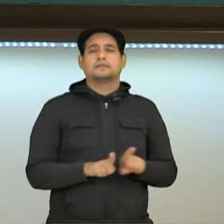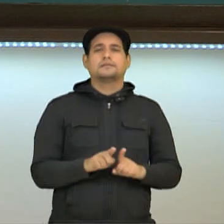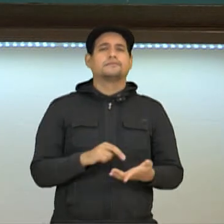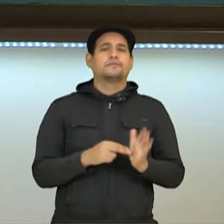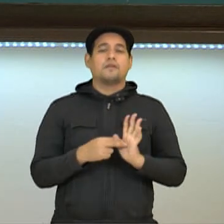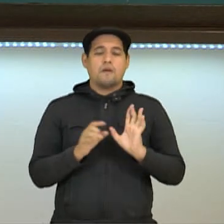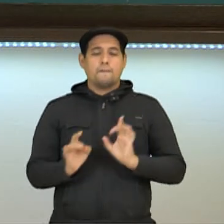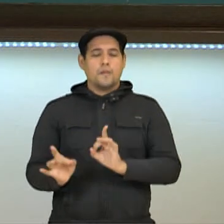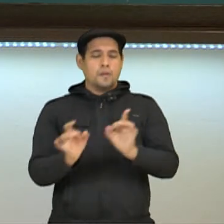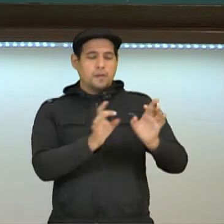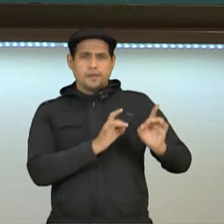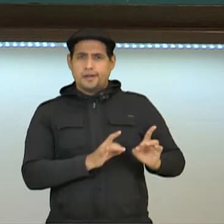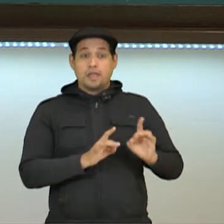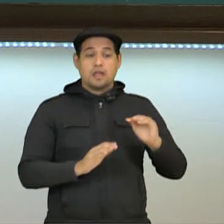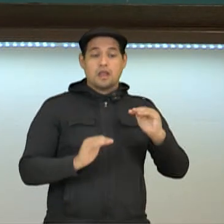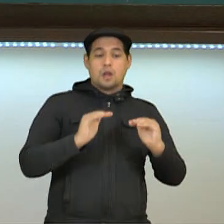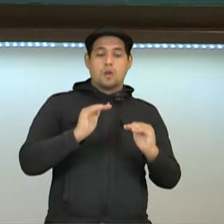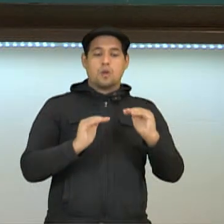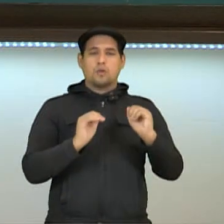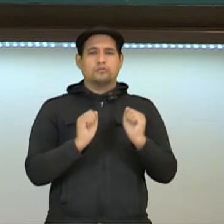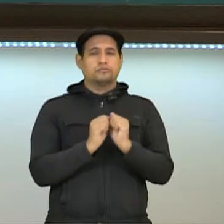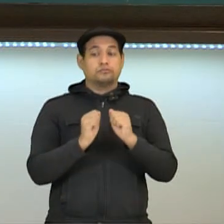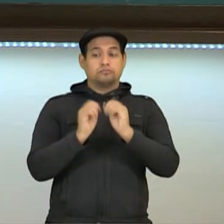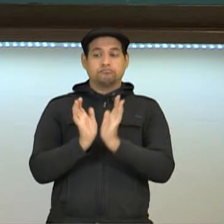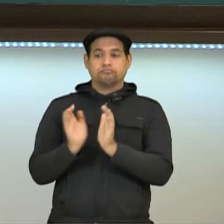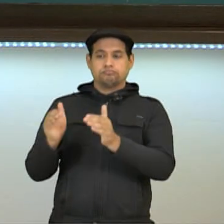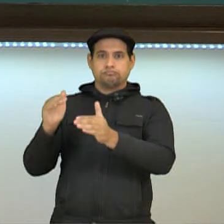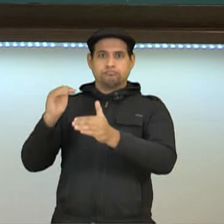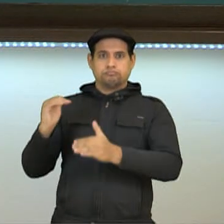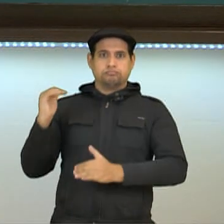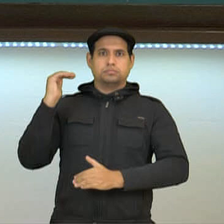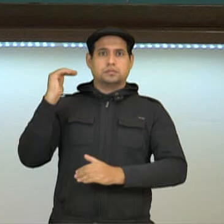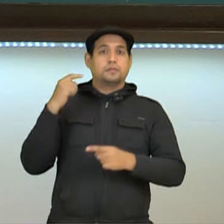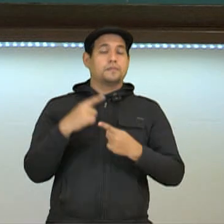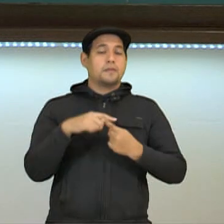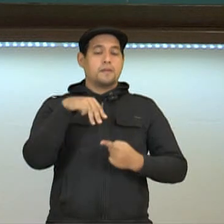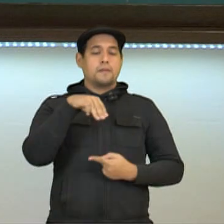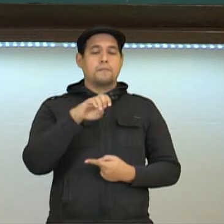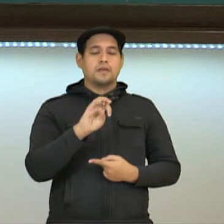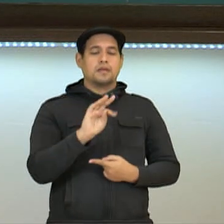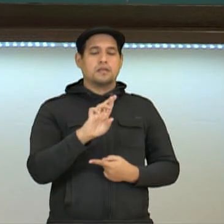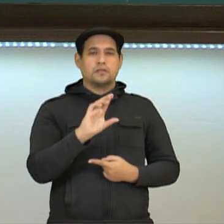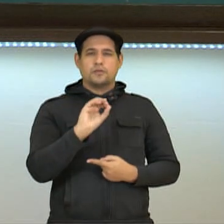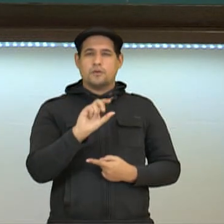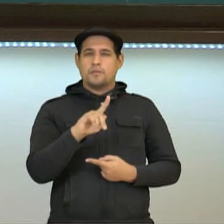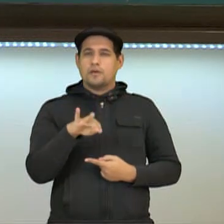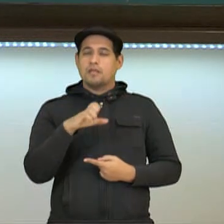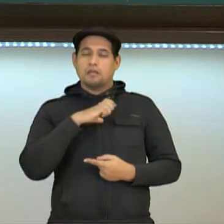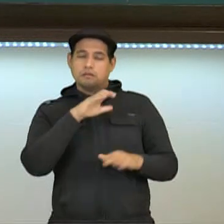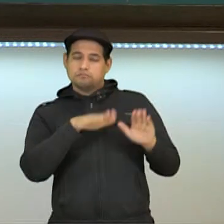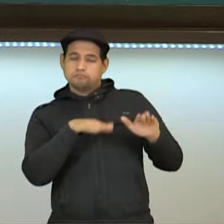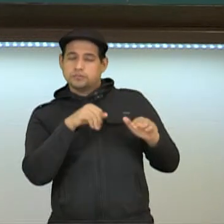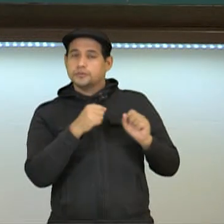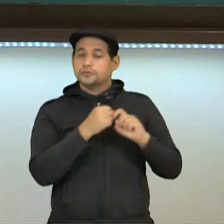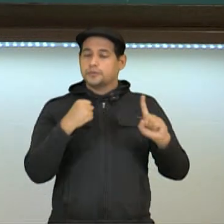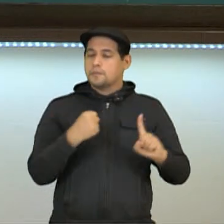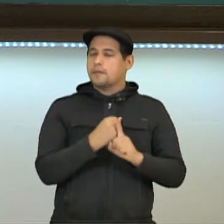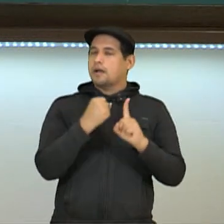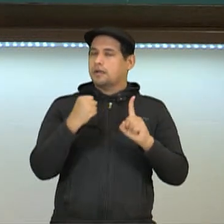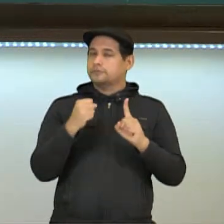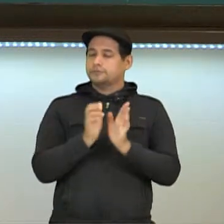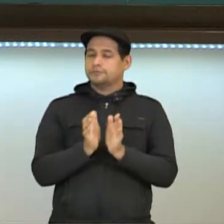esse comércio ele era controlado pela metrópole. Por quê? Porque a metrópole tinha o controle sobre a colônia através do Pacto Colonial.